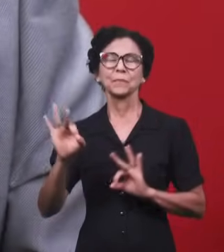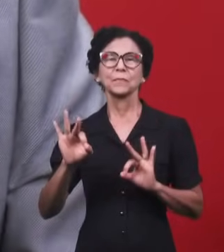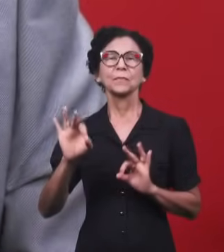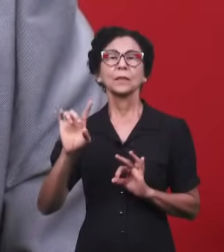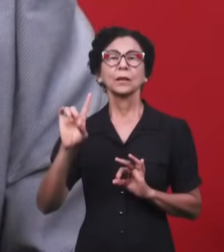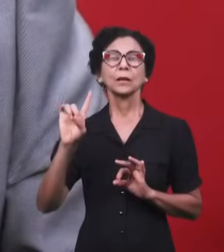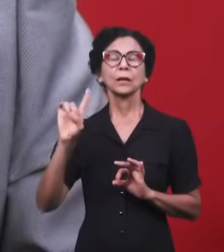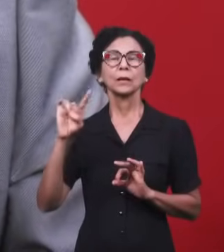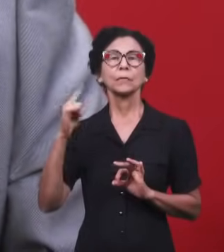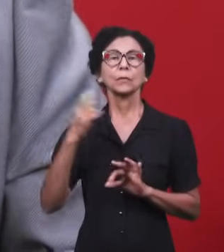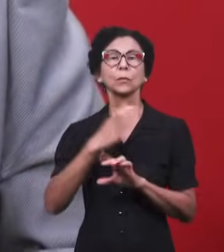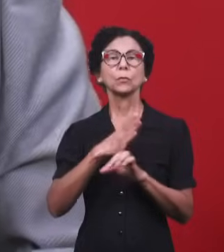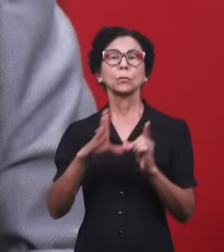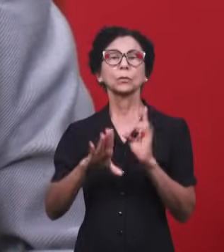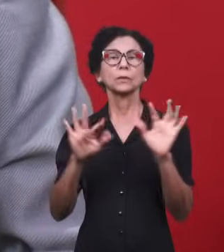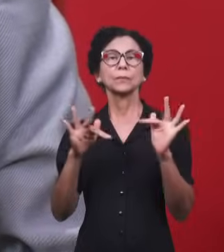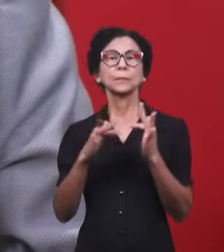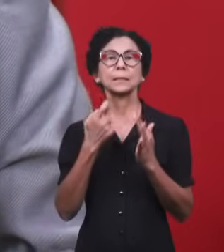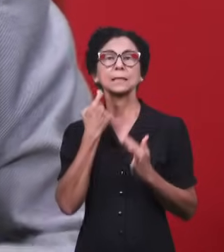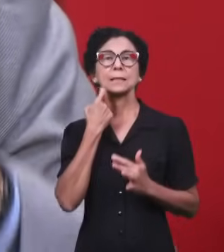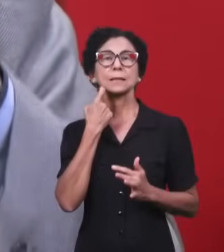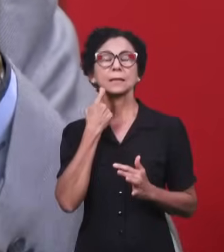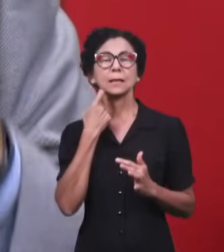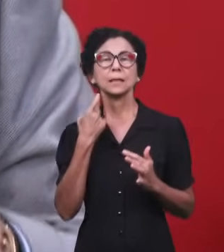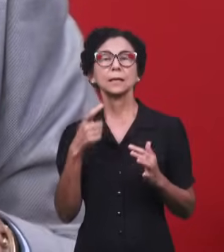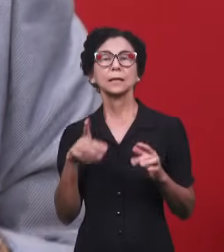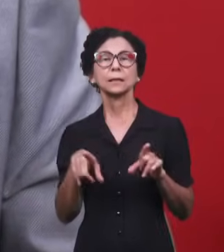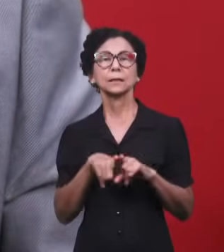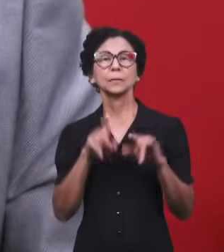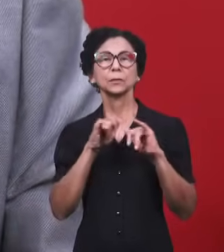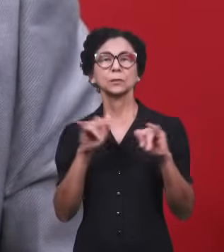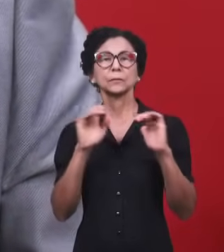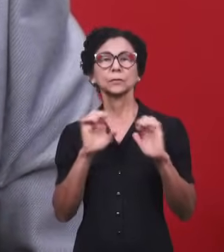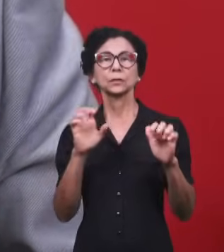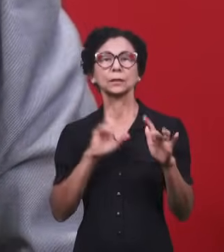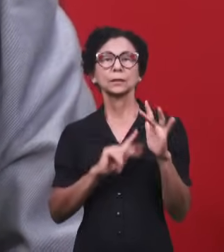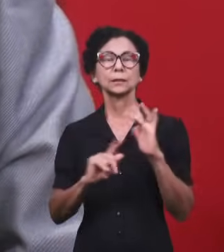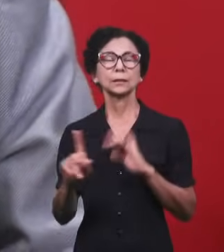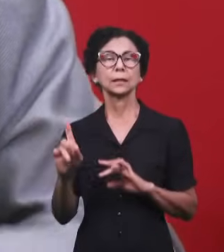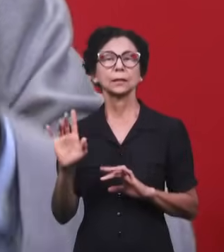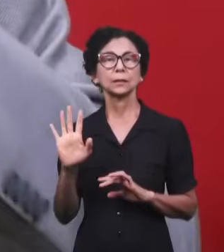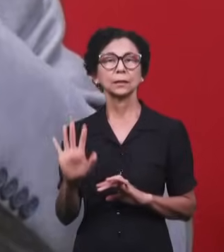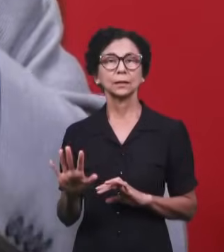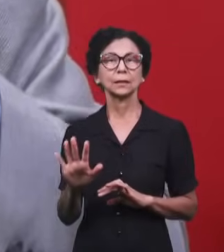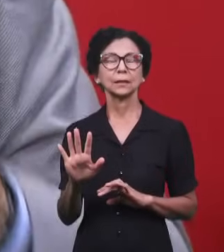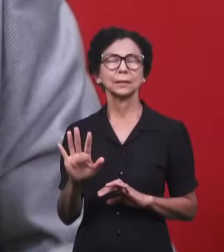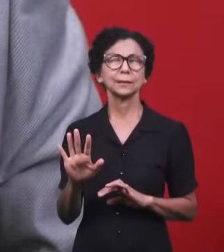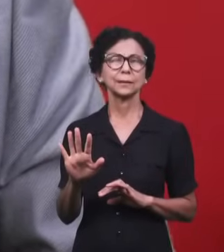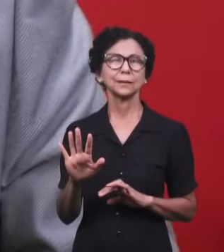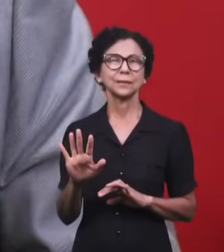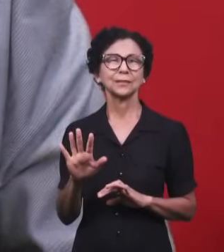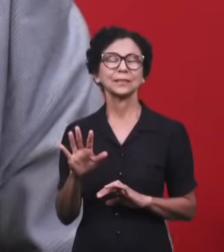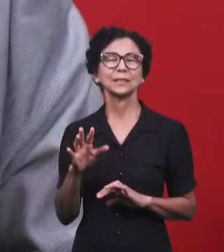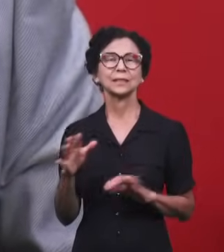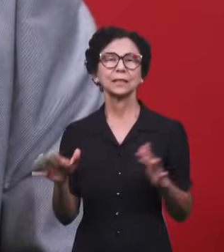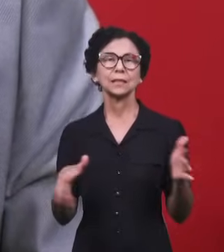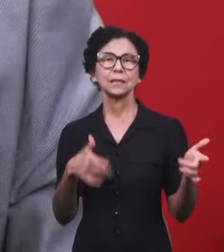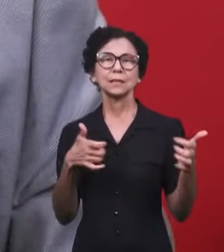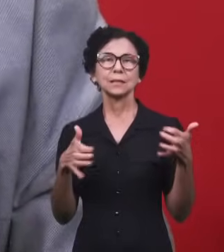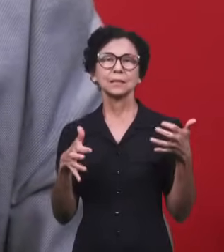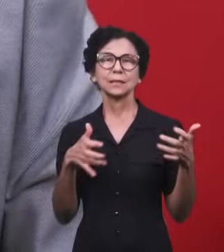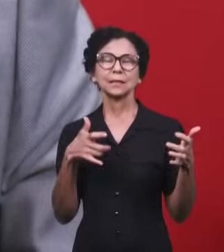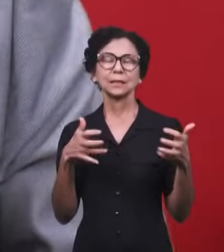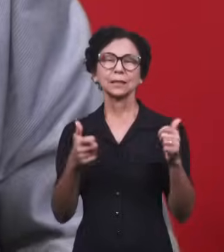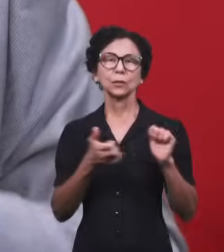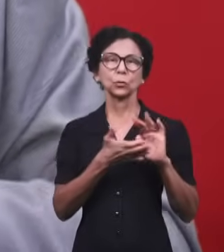o culto do lar da sexta-feira, ainda hoje anunciando o Evangelho Eterno, e mais tarde você tem